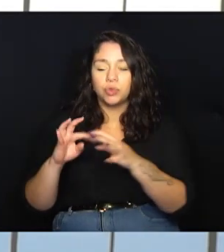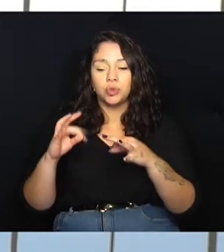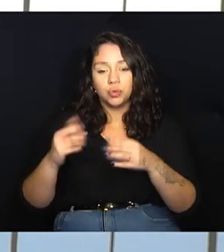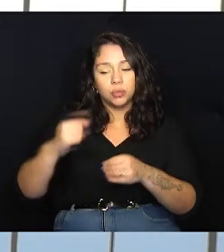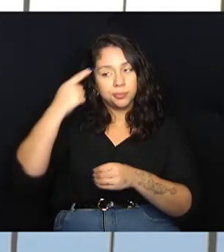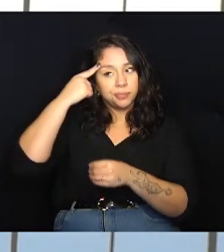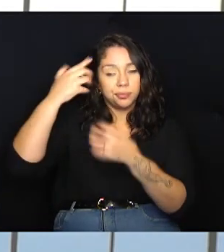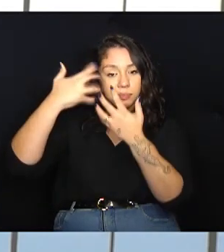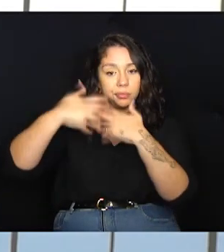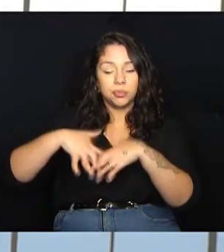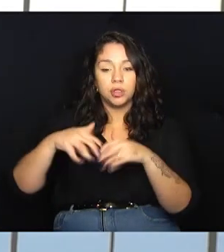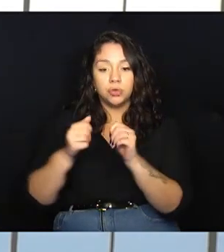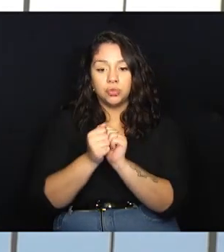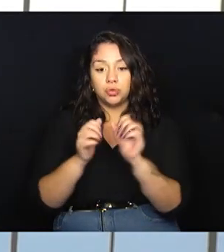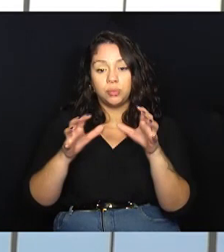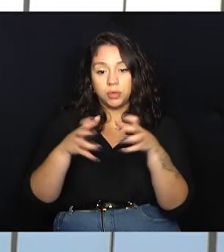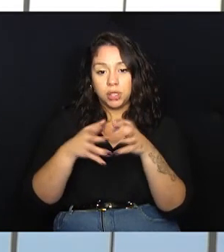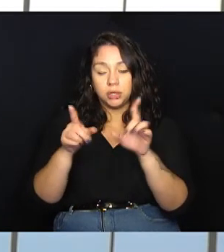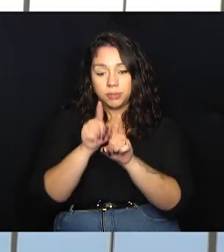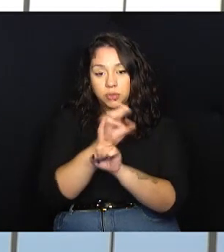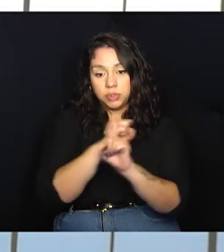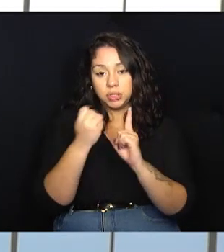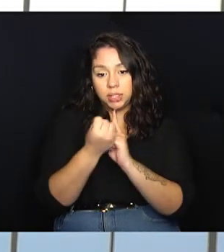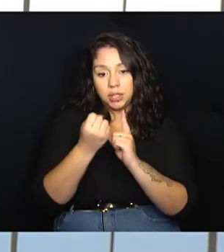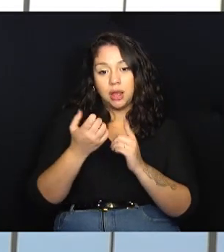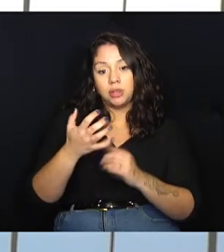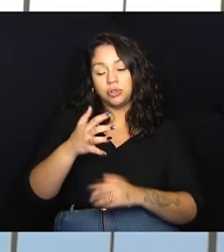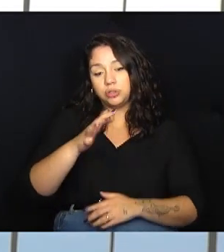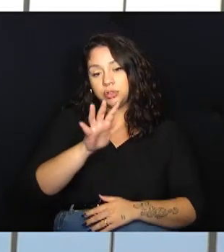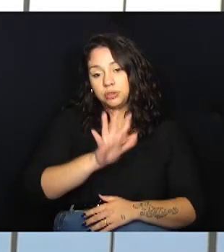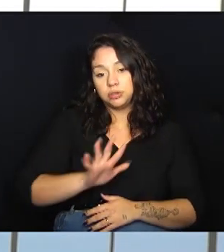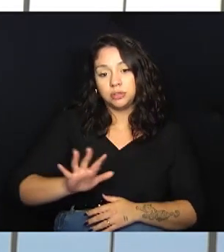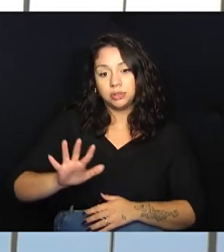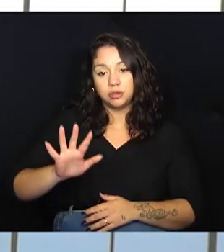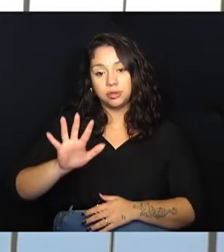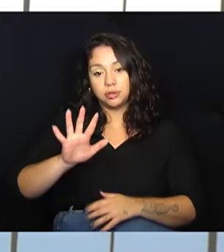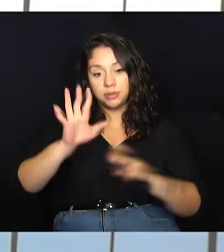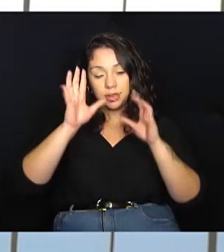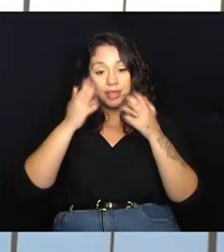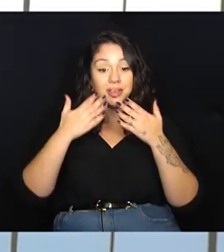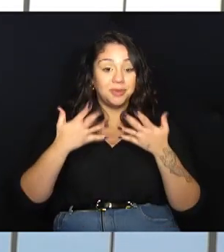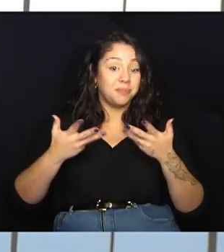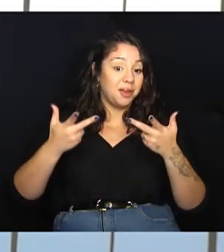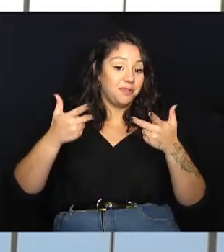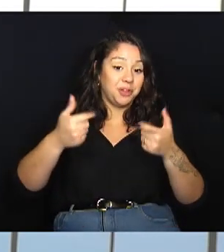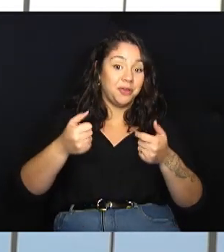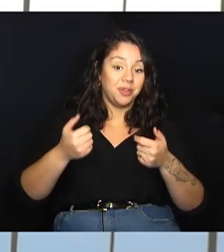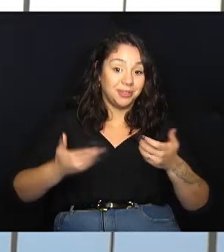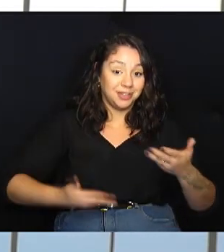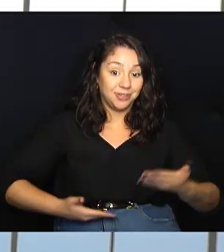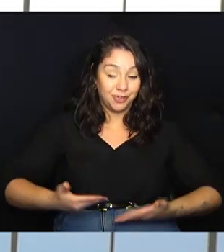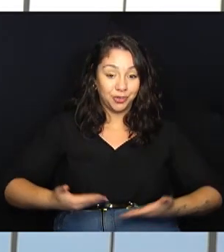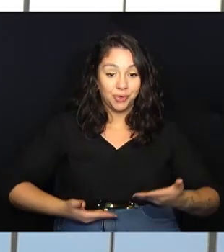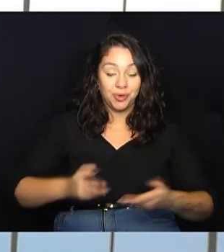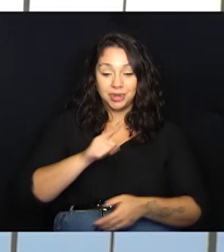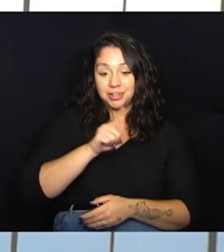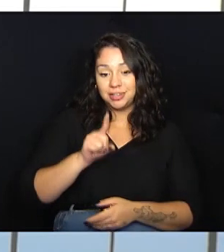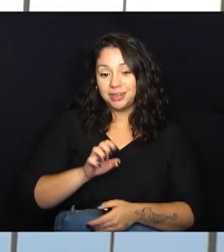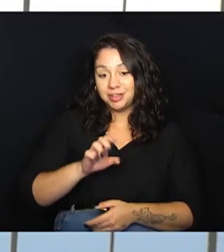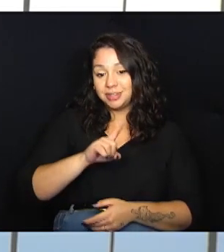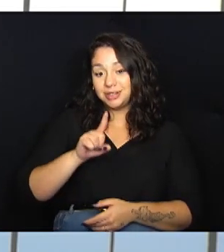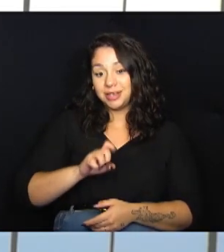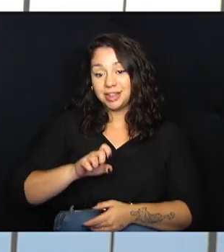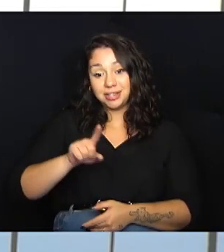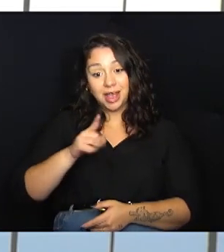com a comunidade, sociedade civil, né, e também os nossos maravilhosos servidores como a Zezé aqui, como que a gente